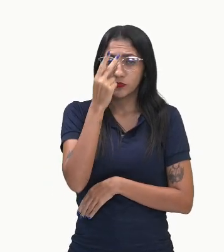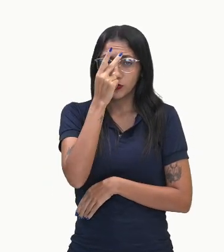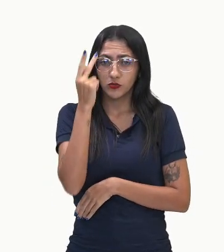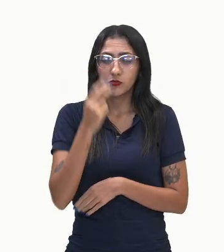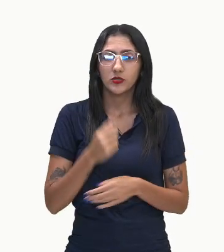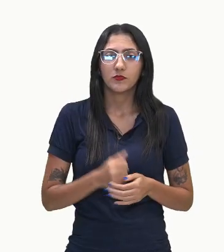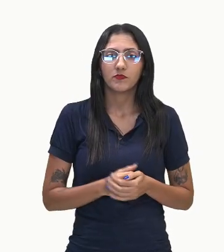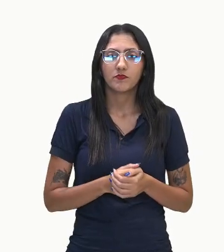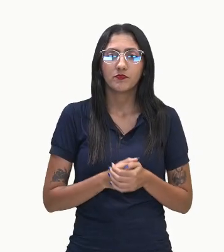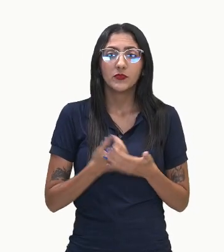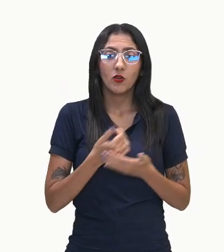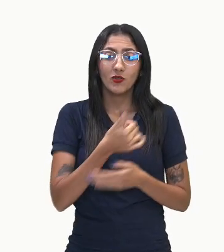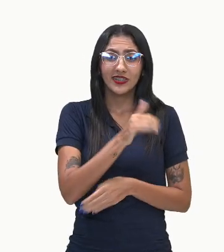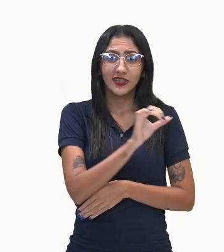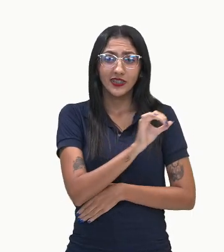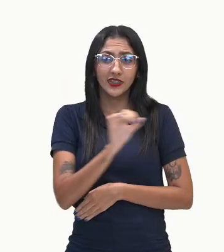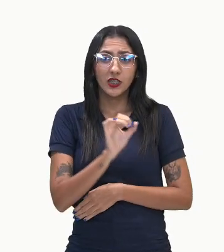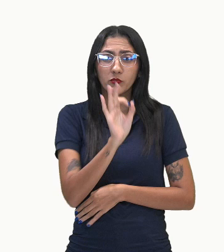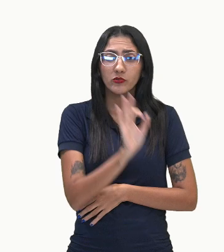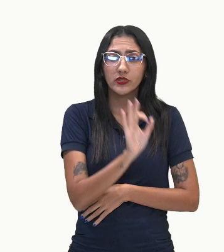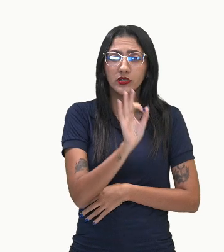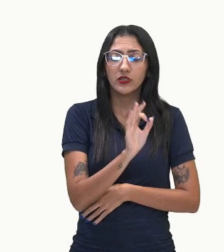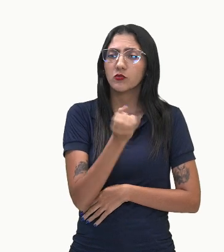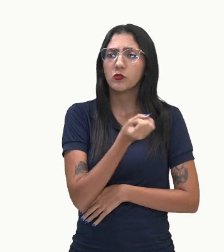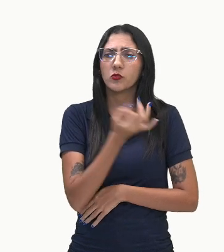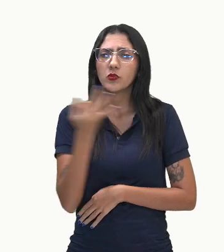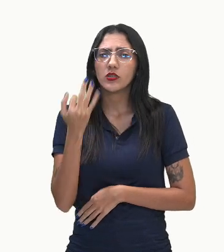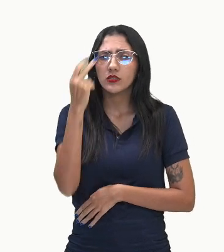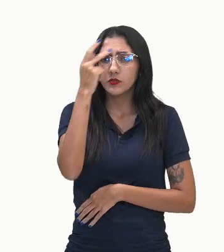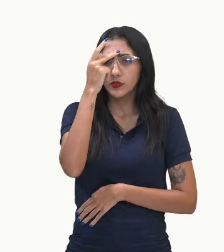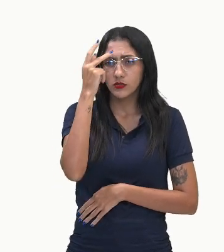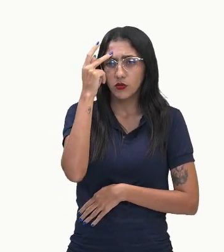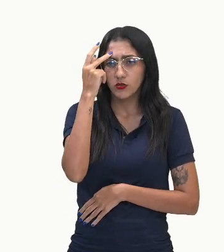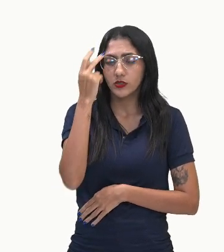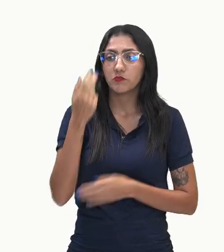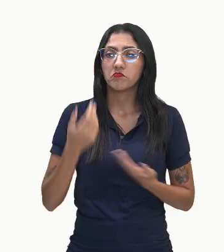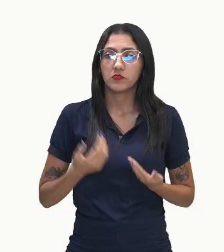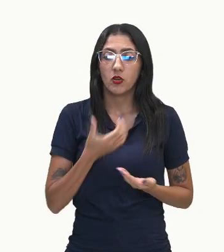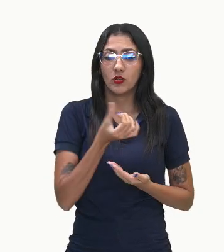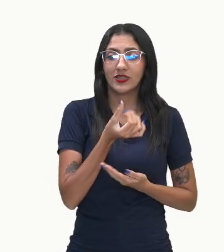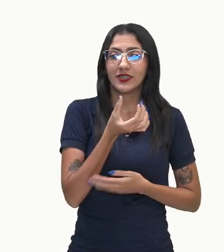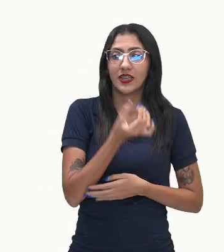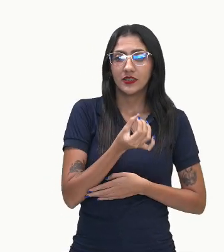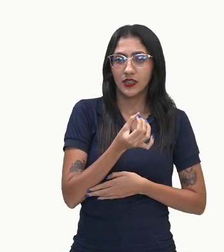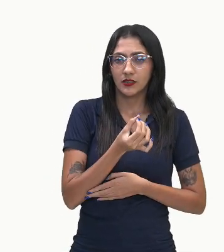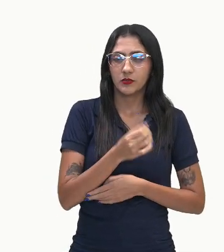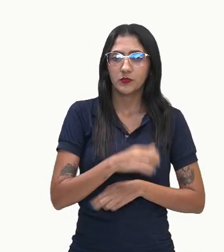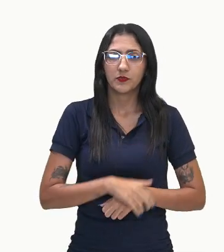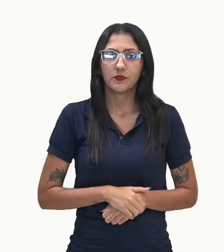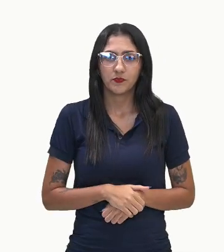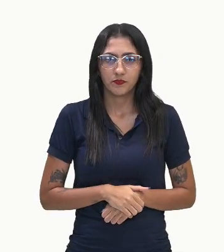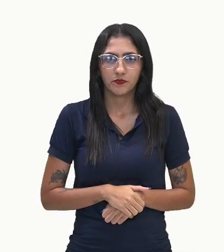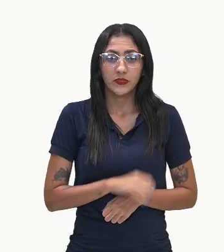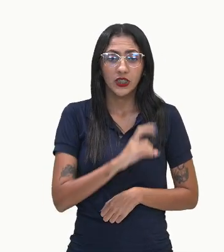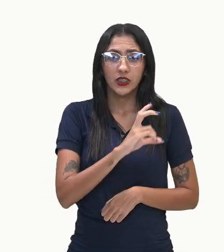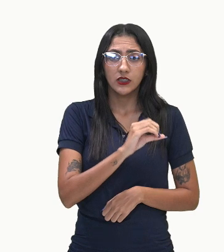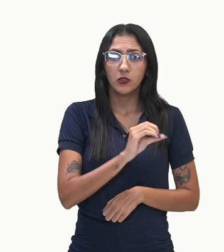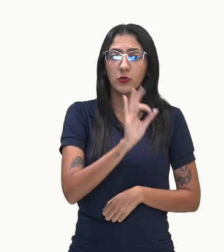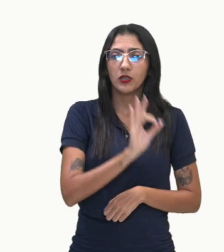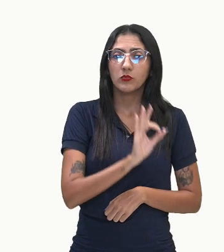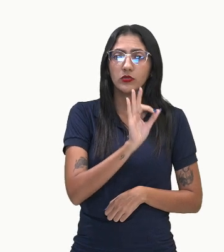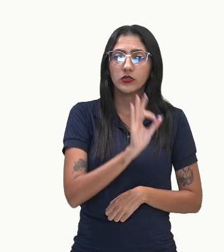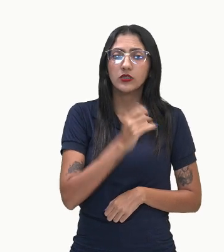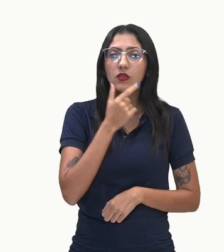100% são brasileiras. Então, quantas pessoas são brasileiras? 60. 50 são homens.